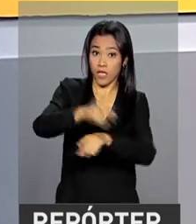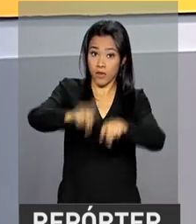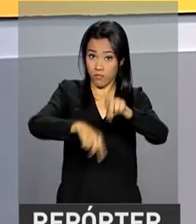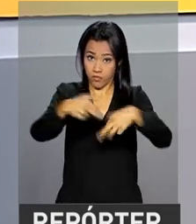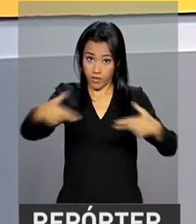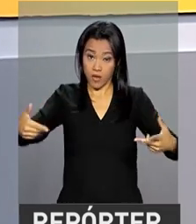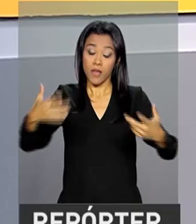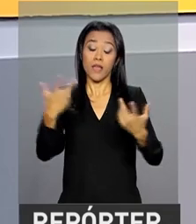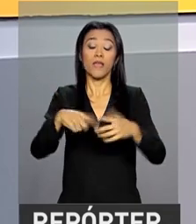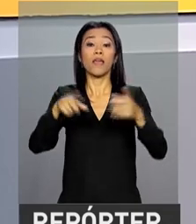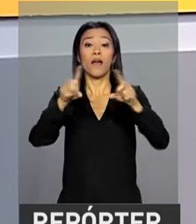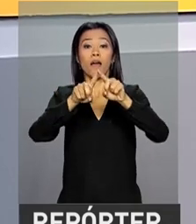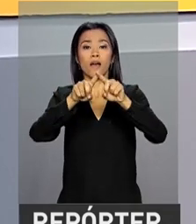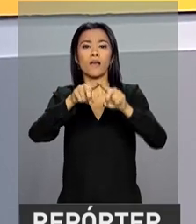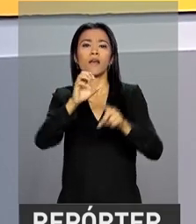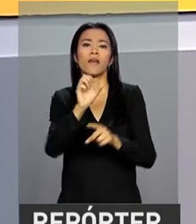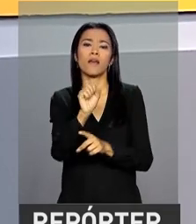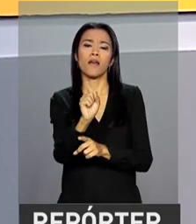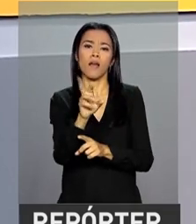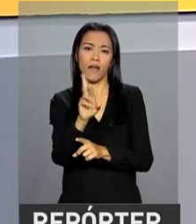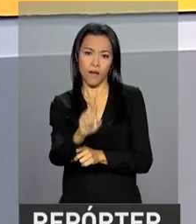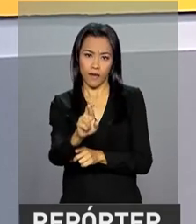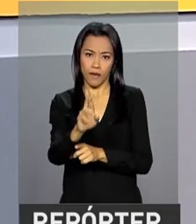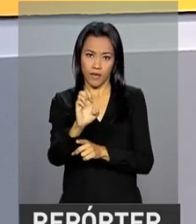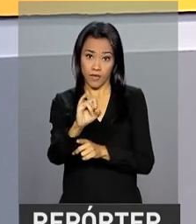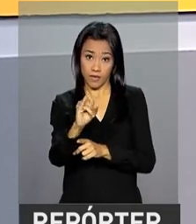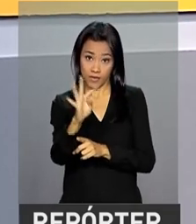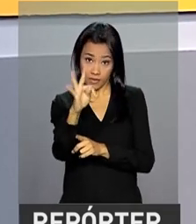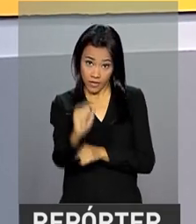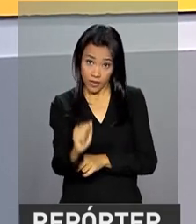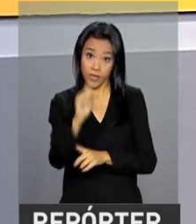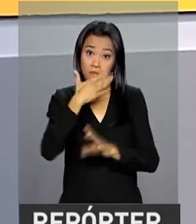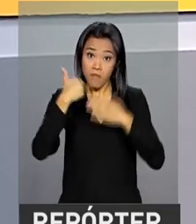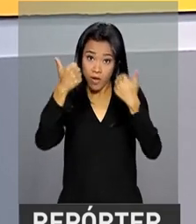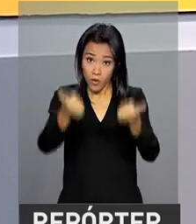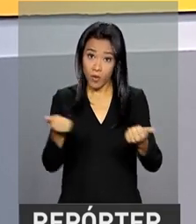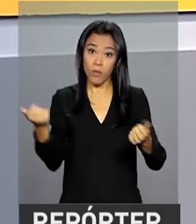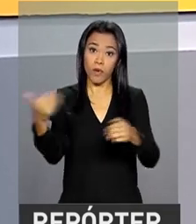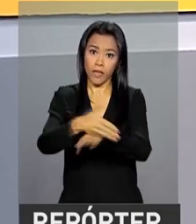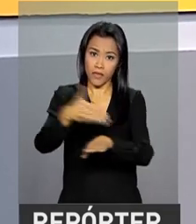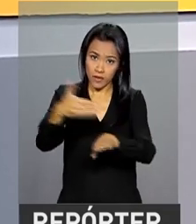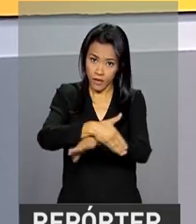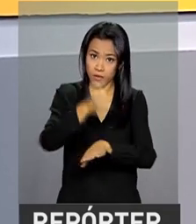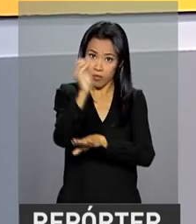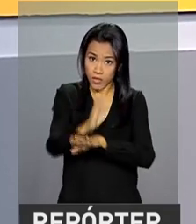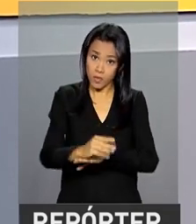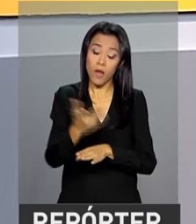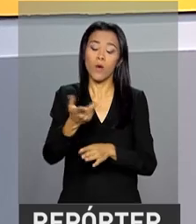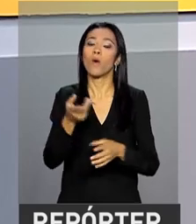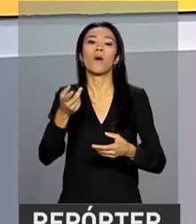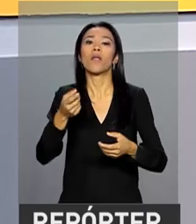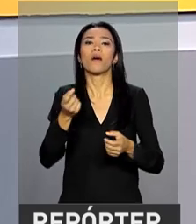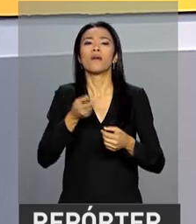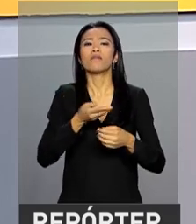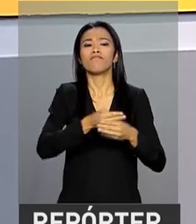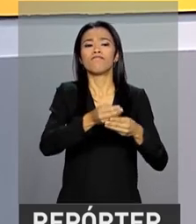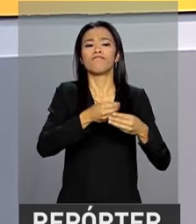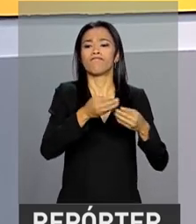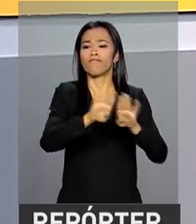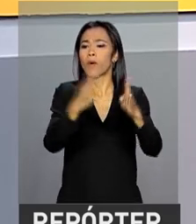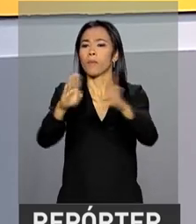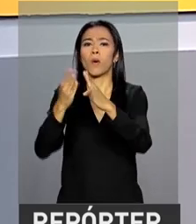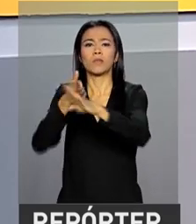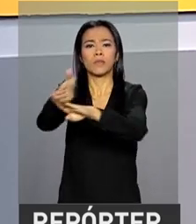modernizou uma série de procedimentos para entrada e saída de mercadorias do país agora receberão mandar produtos de porta a porta pelos